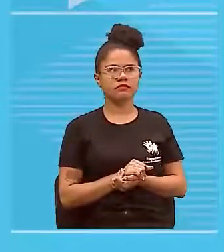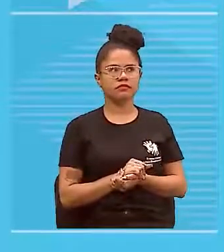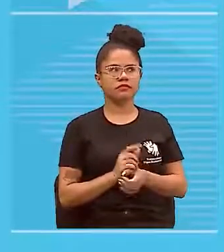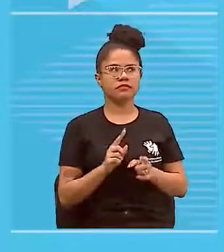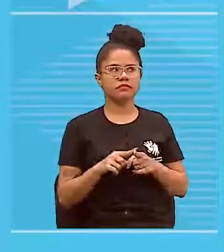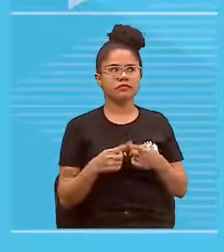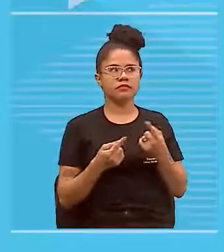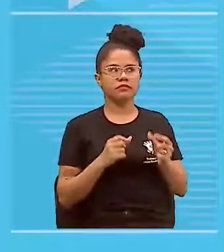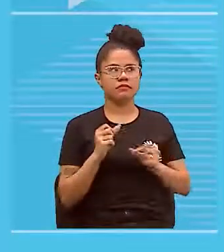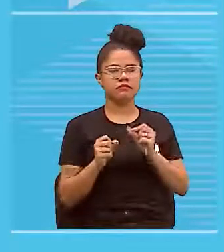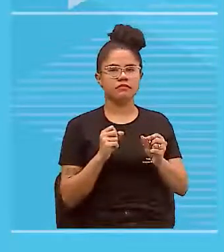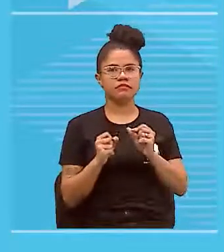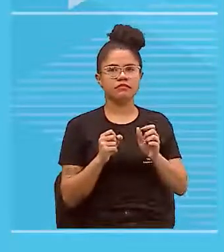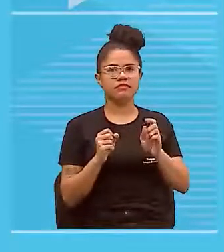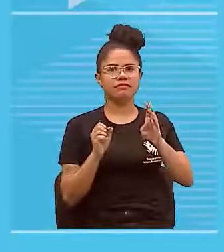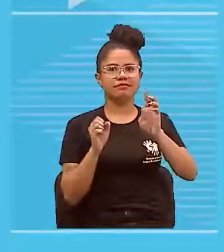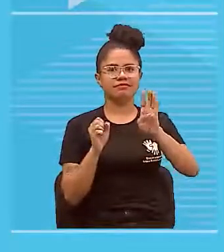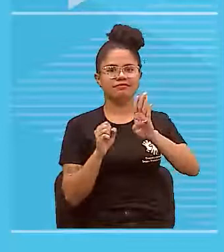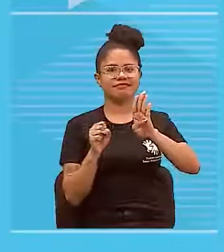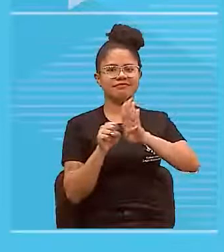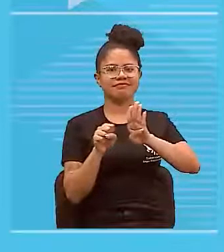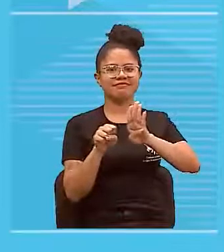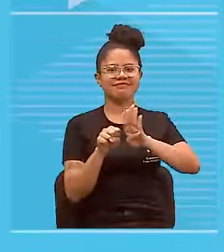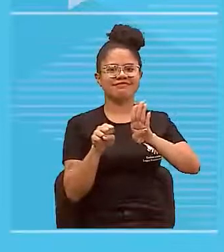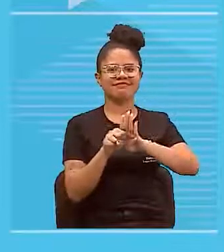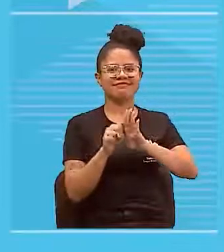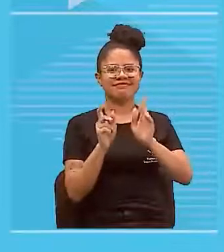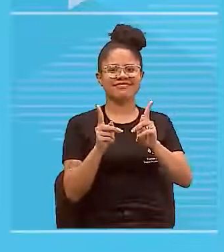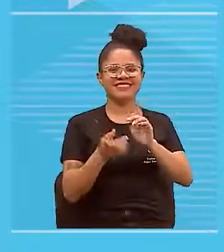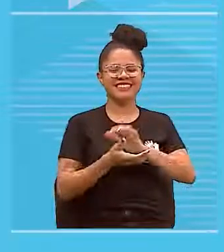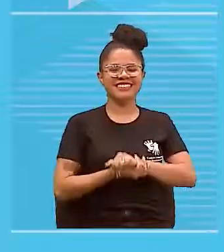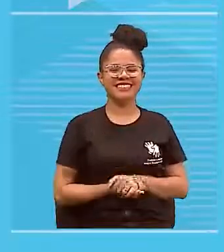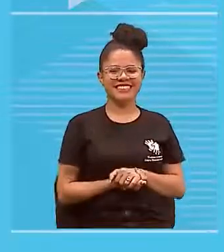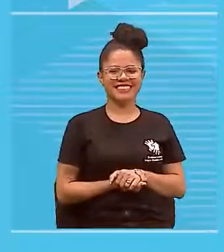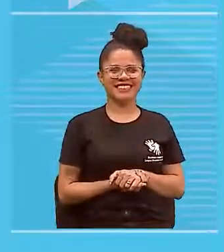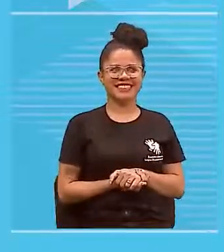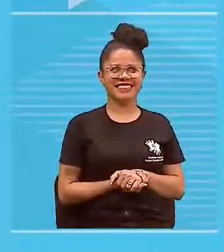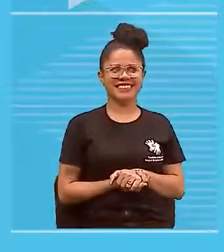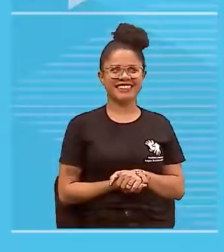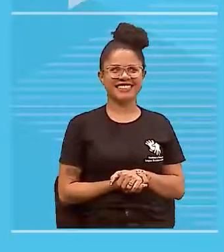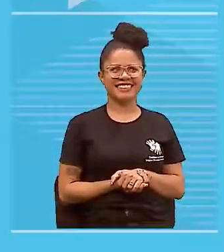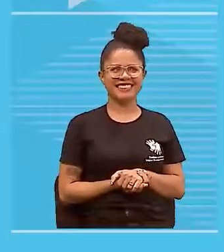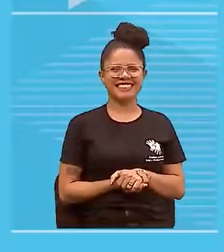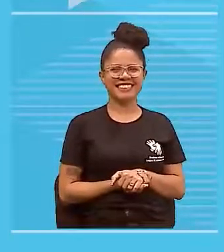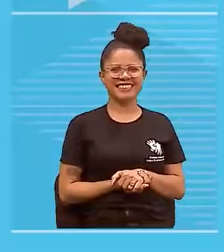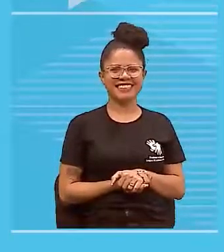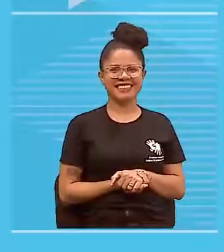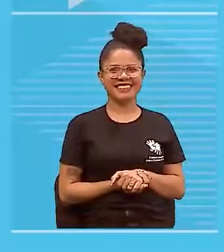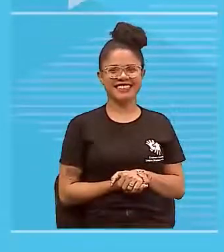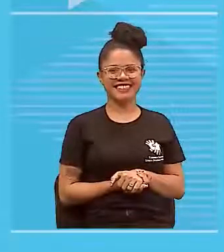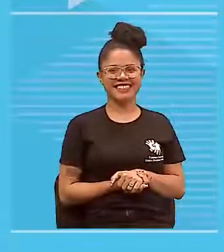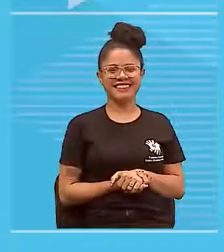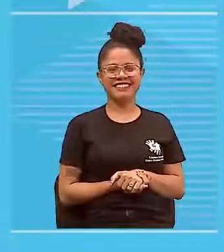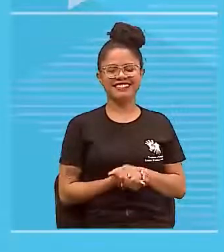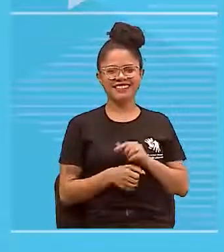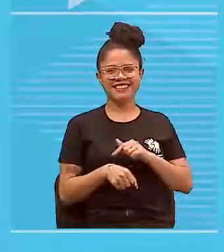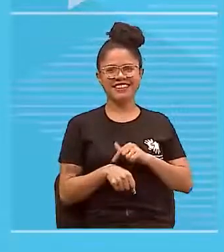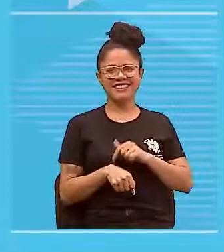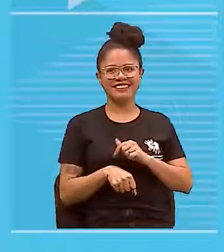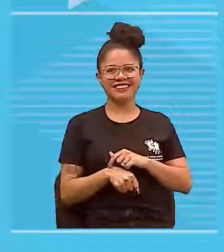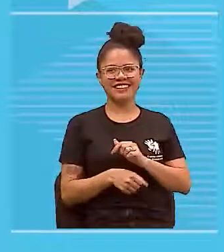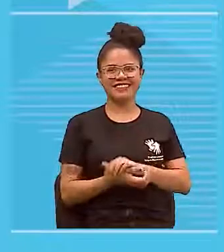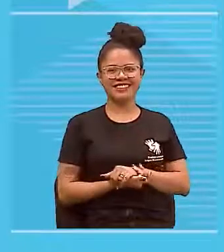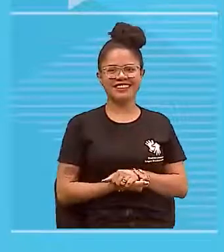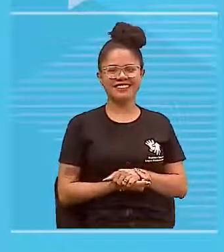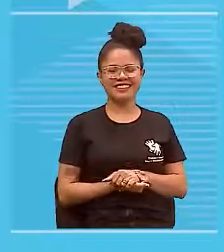aqui é substantivos Ah também meu irmão desse jeito aí tem que ter tem que